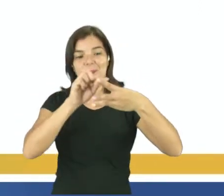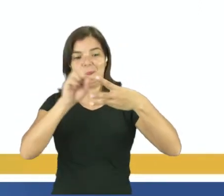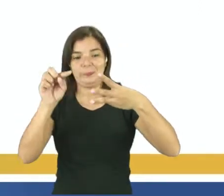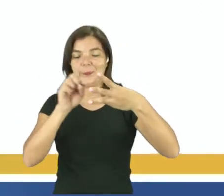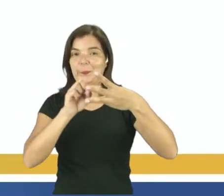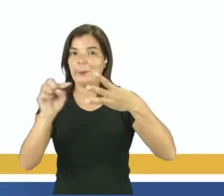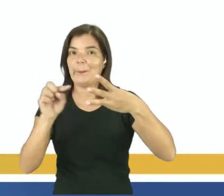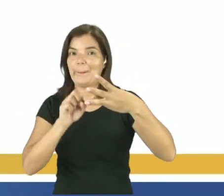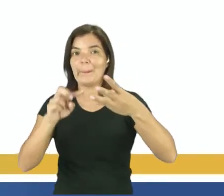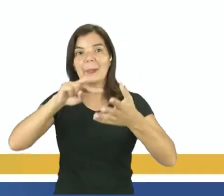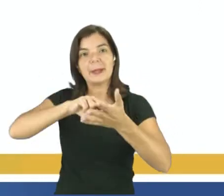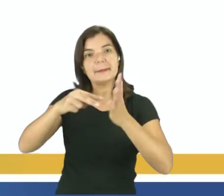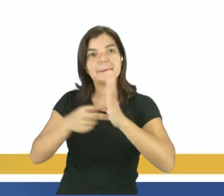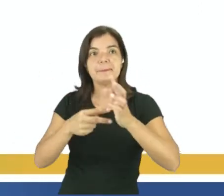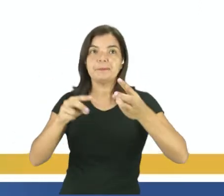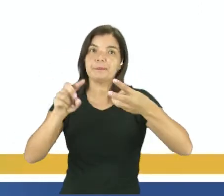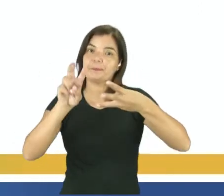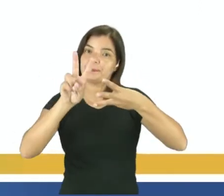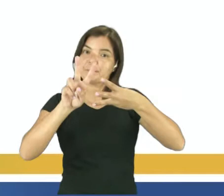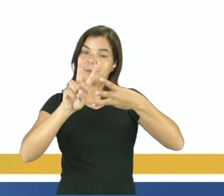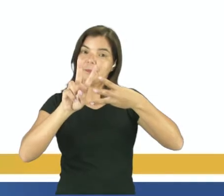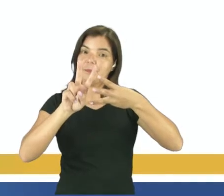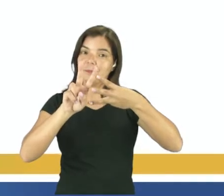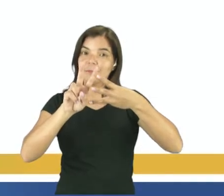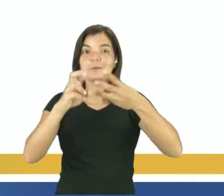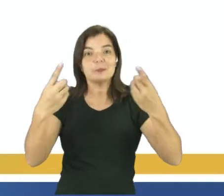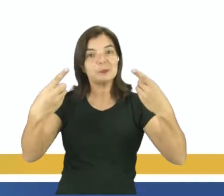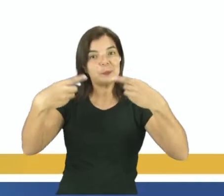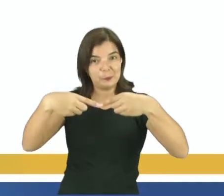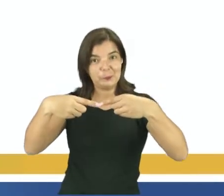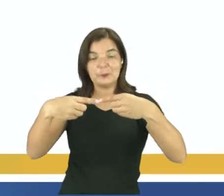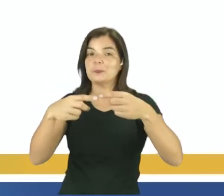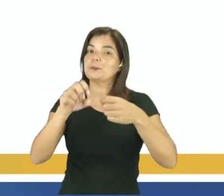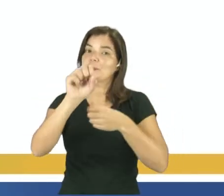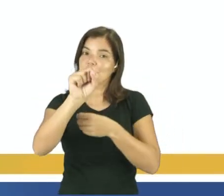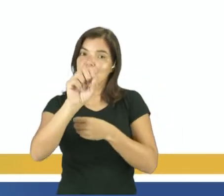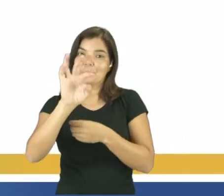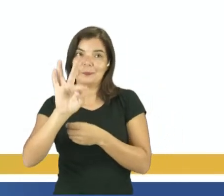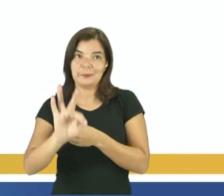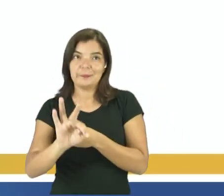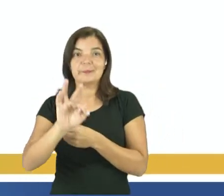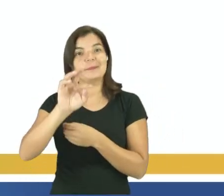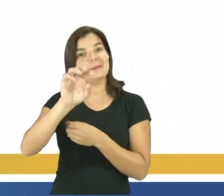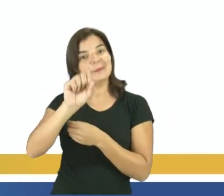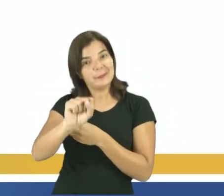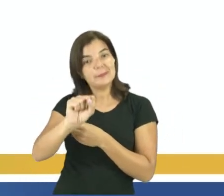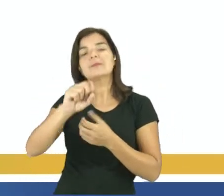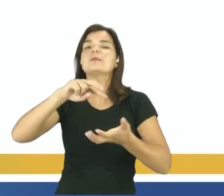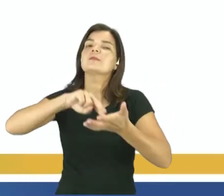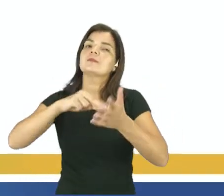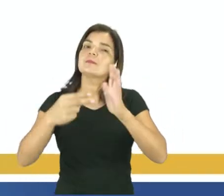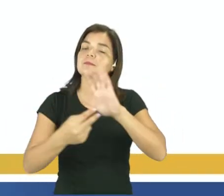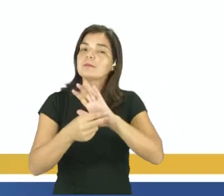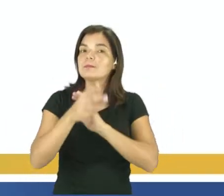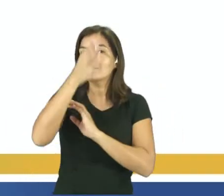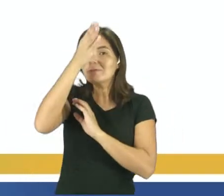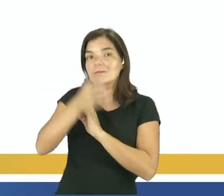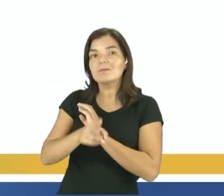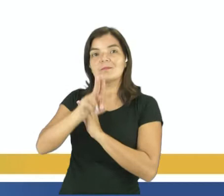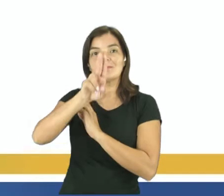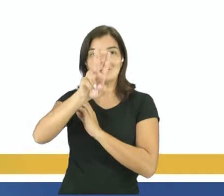retas. Ou seja, a reta V, ela é uma a uma concorrente com R, S e T. Isso quer dizer que a reta V, ela